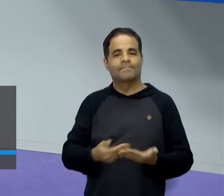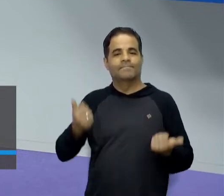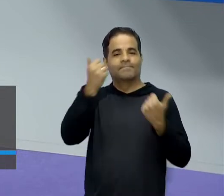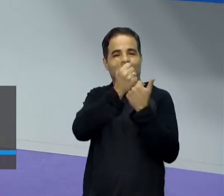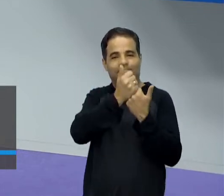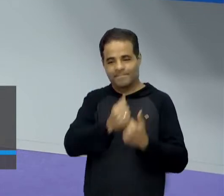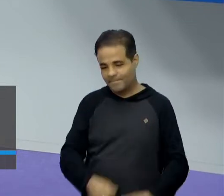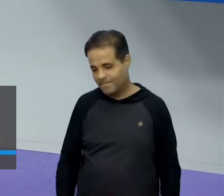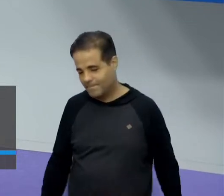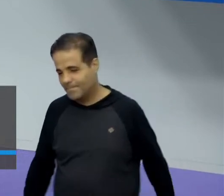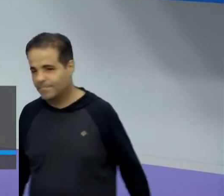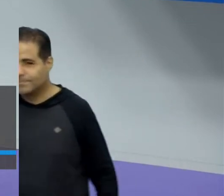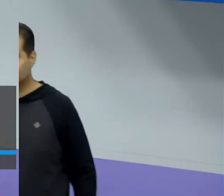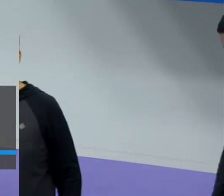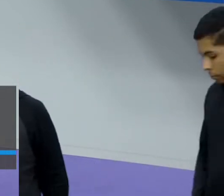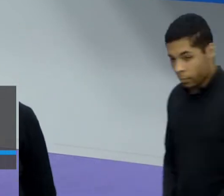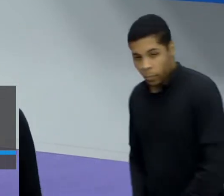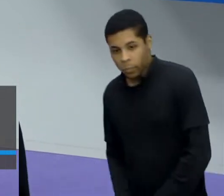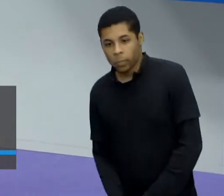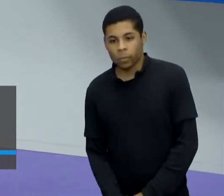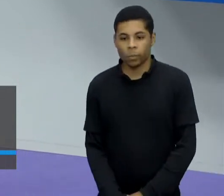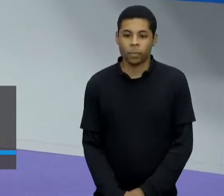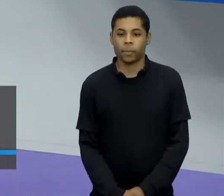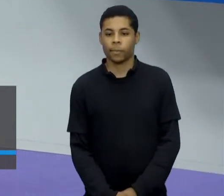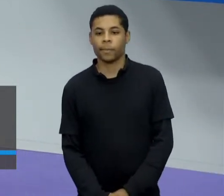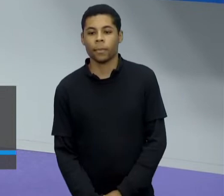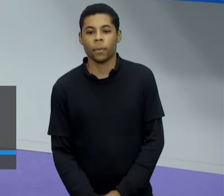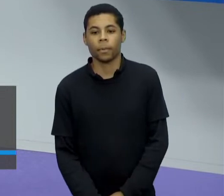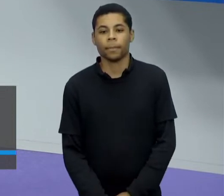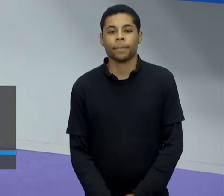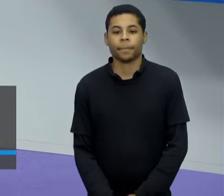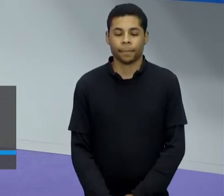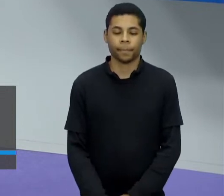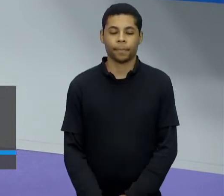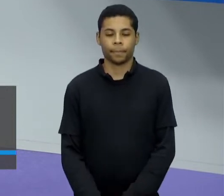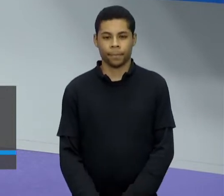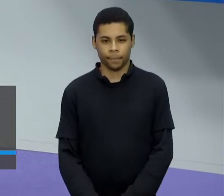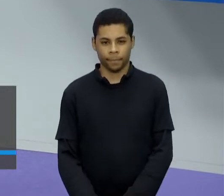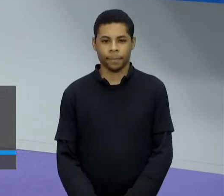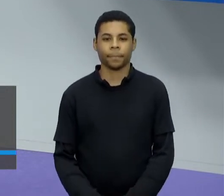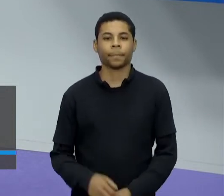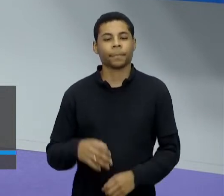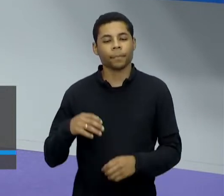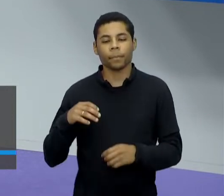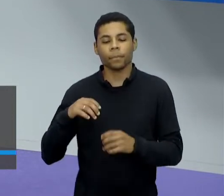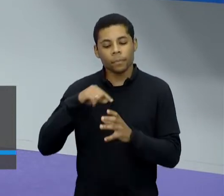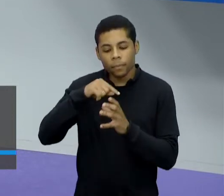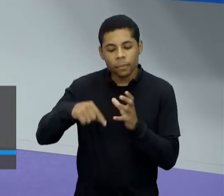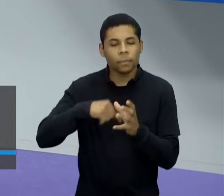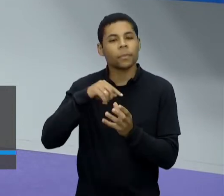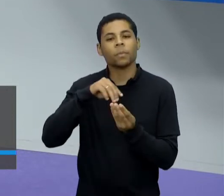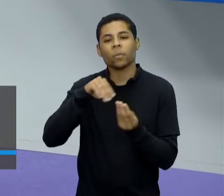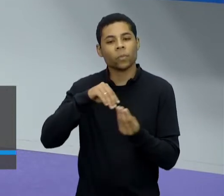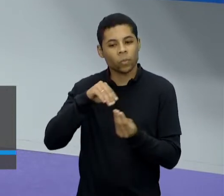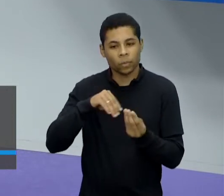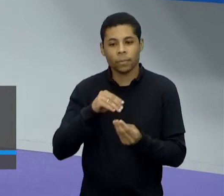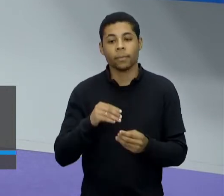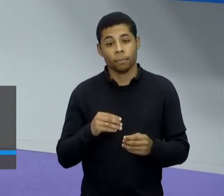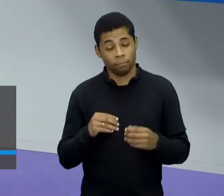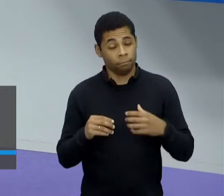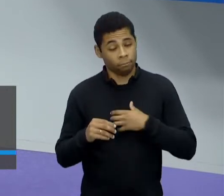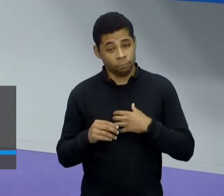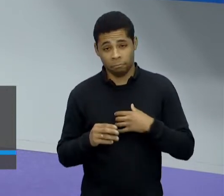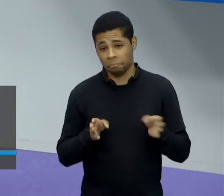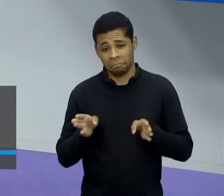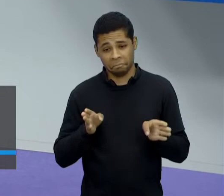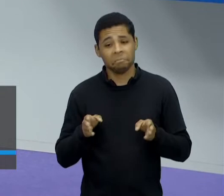gente nessa caminhada, nessa trajetória de um mundo global, tudo vai se misturando. E assim, de uma forma ou de outra, a gente